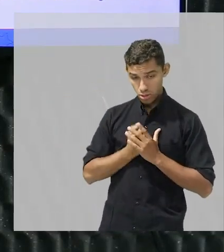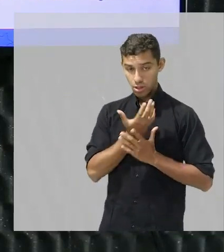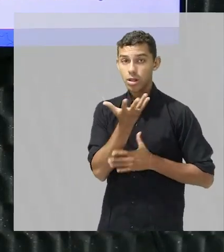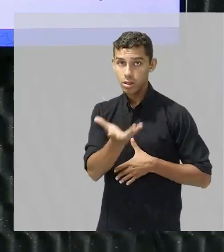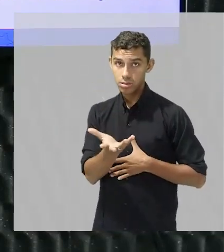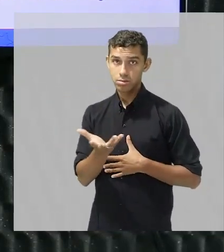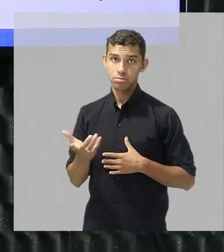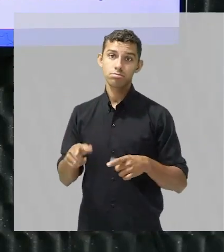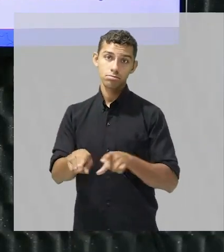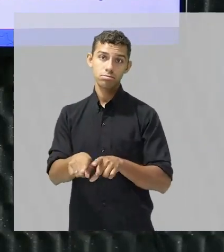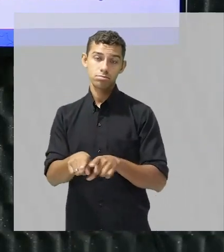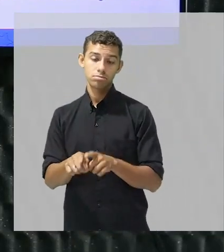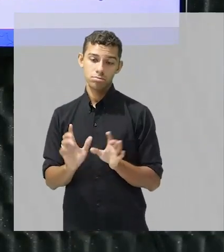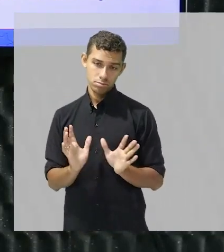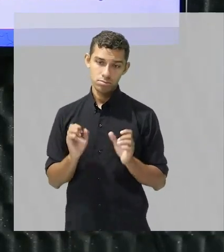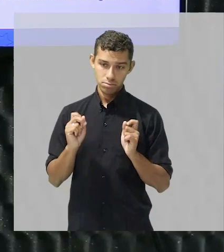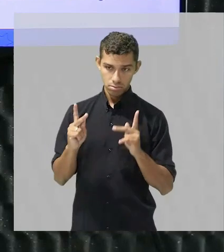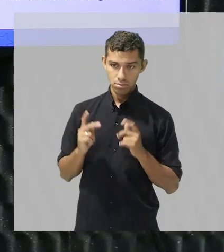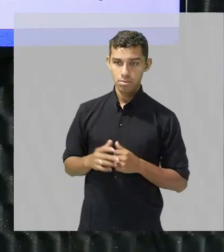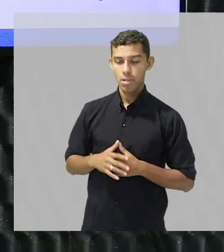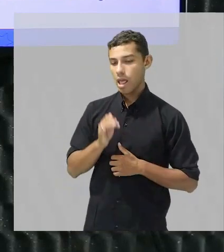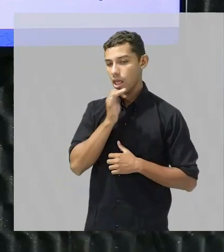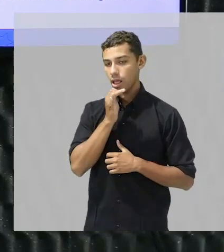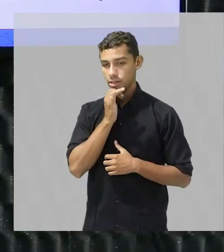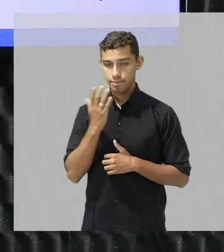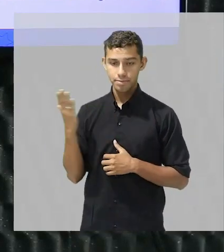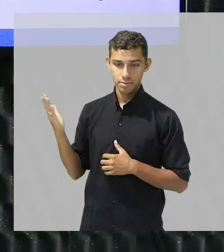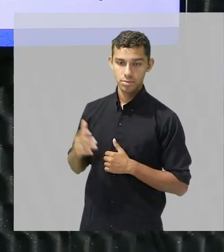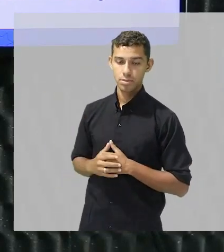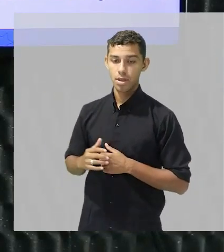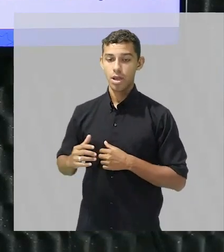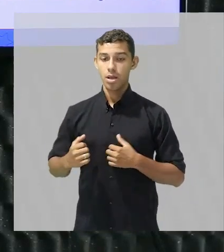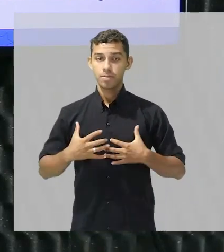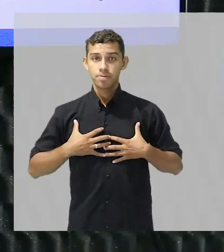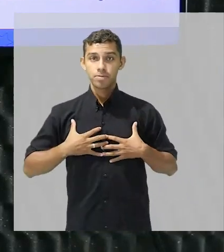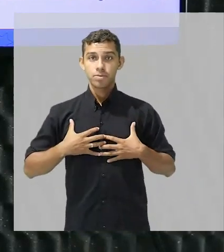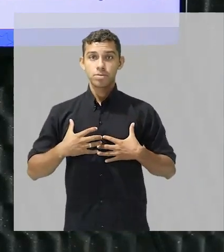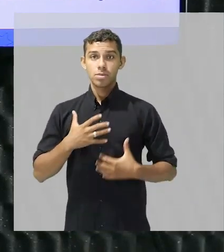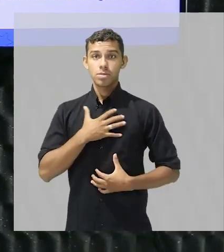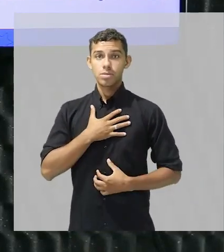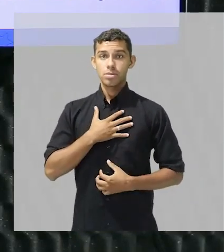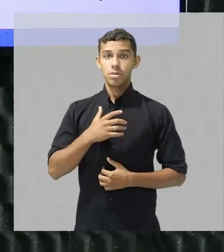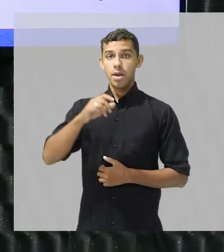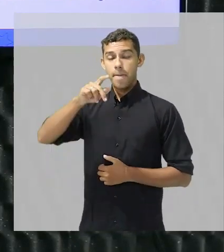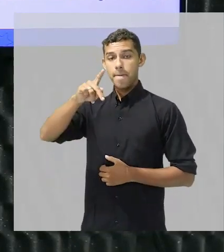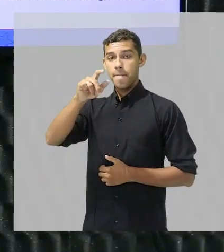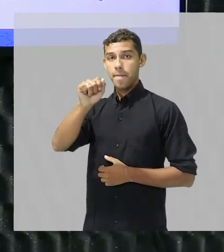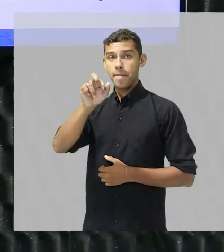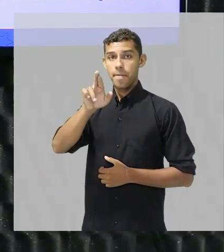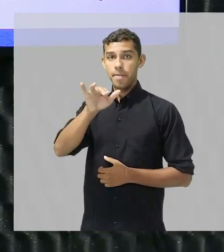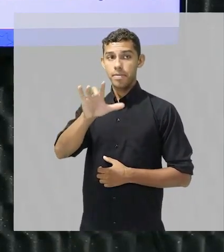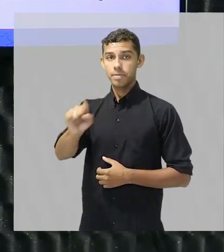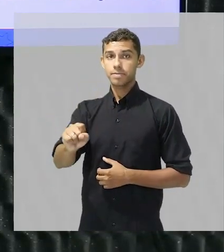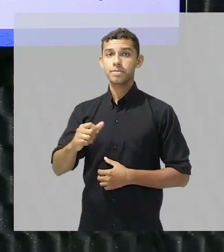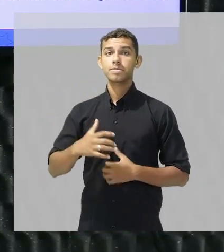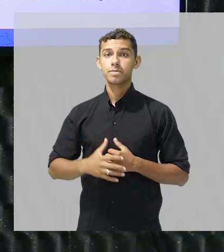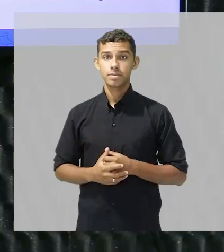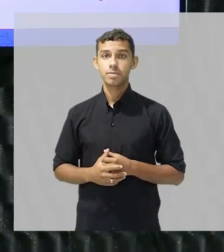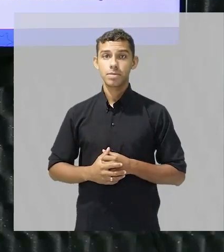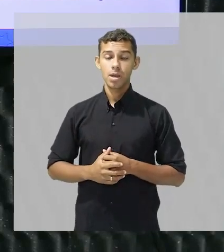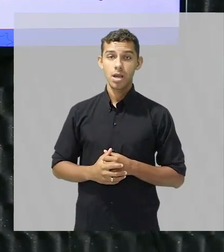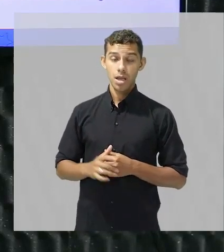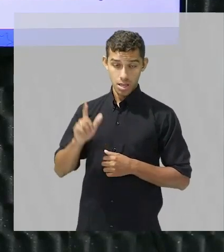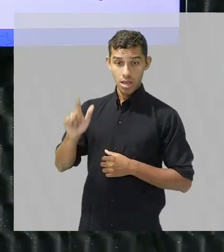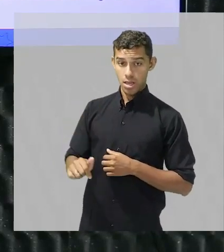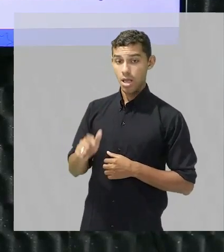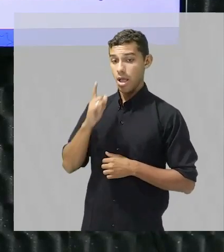glândula exócrina, tá? Por exemplo, o pâncreas, o nosso pâncreas, que está localizado no nosso intestino, ele é